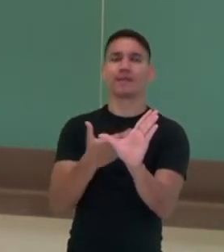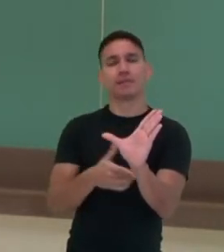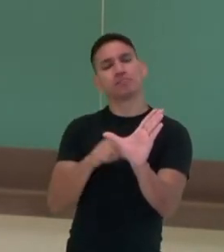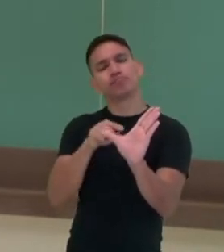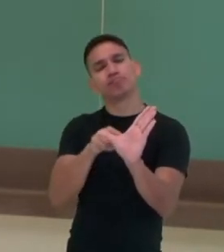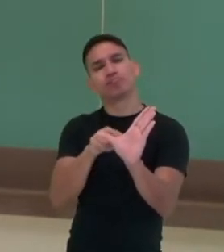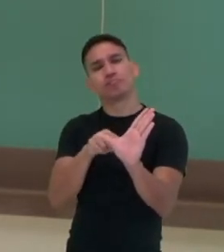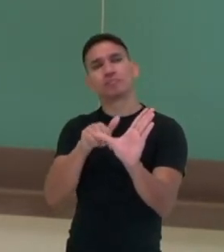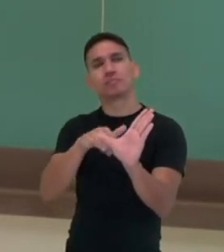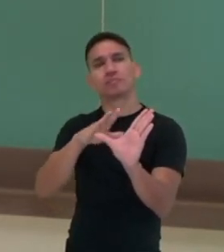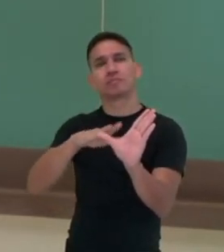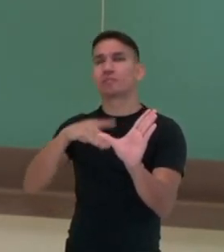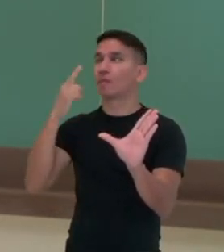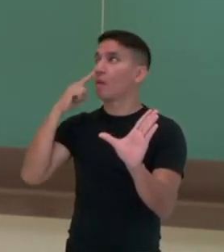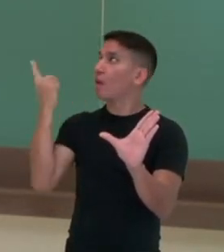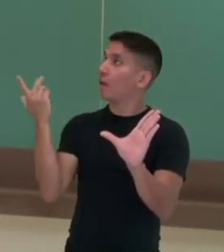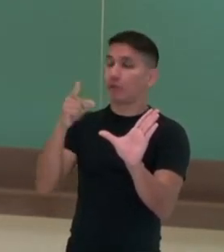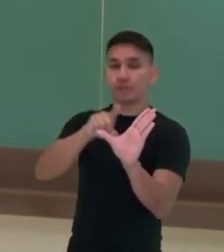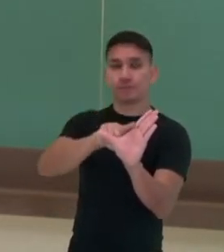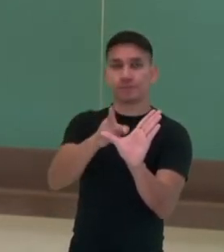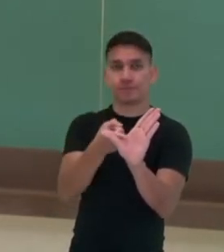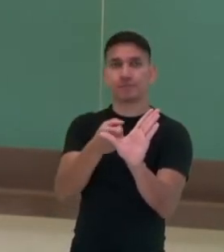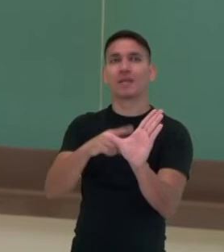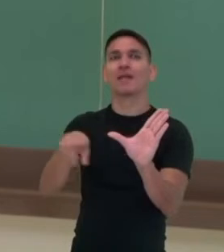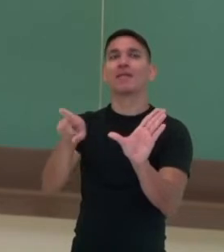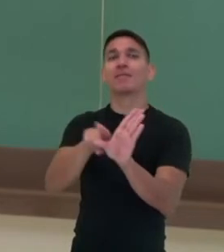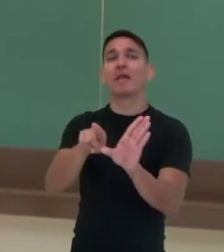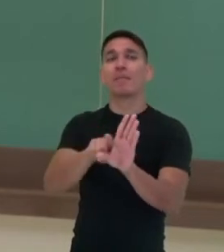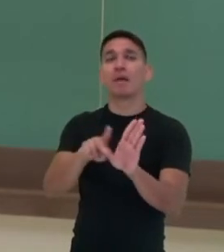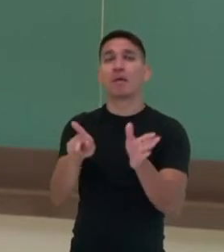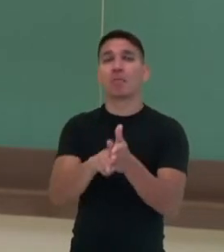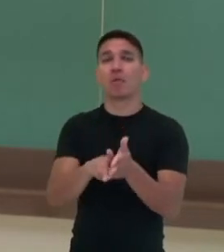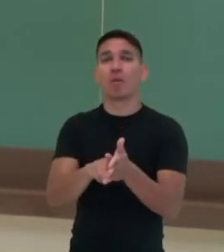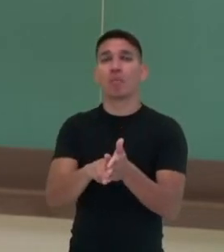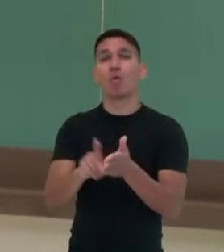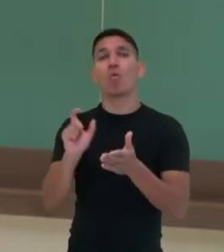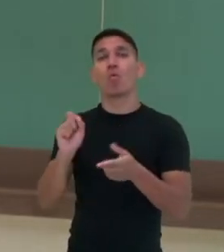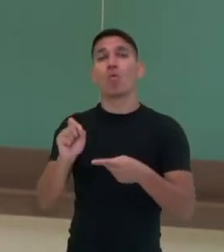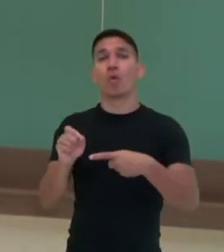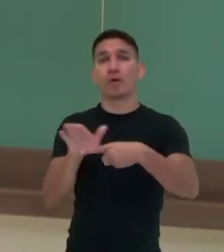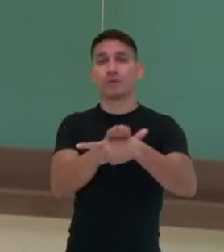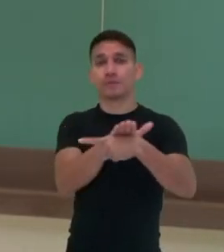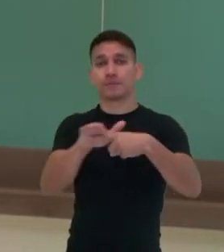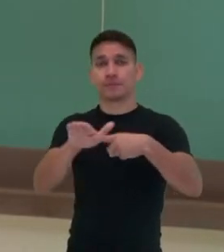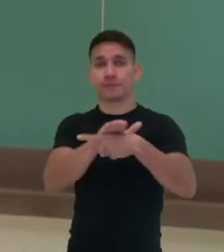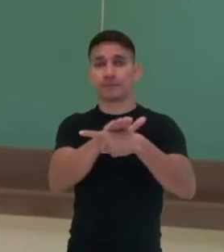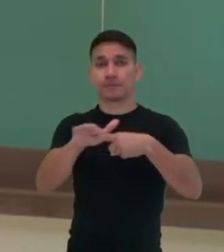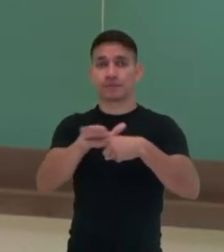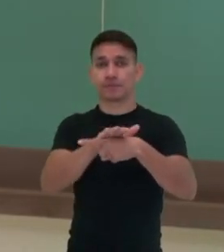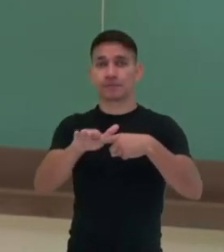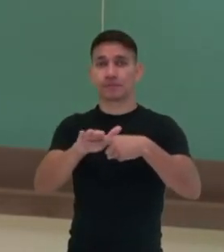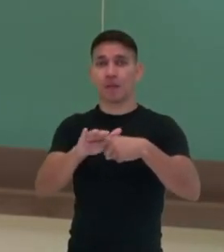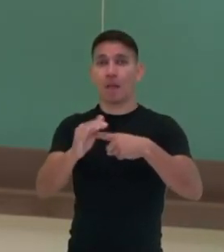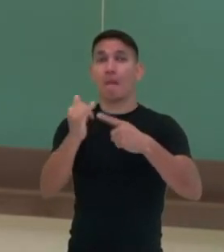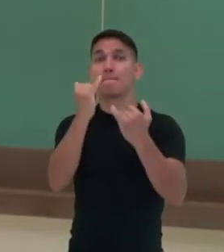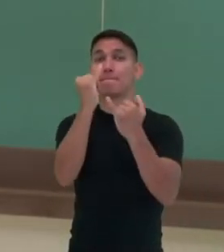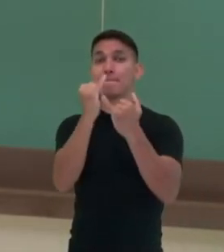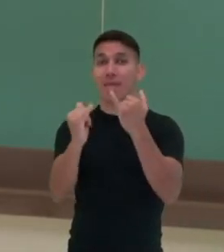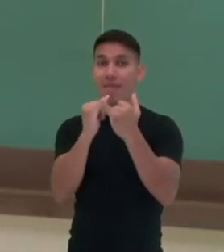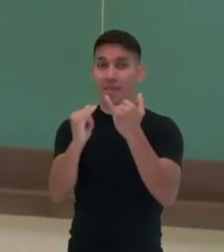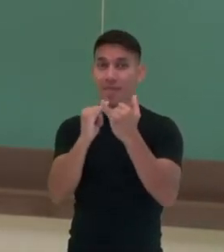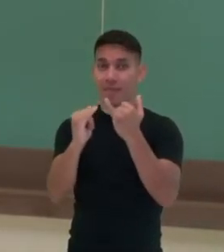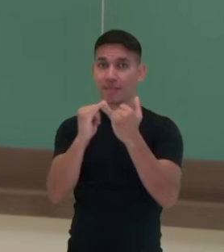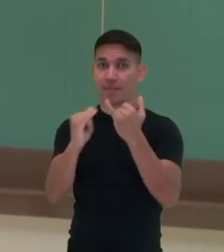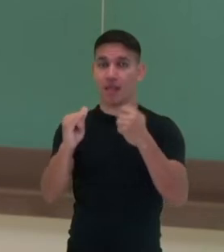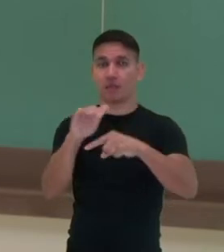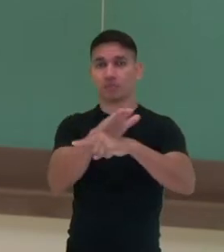que 90 graus. E também a gente tem o ângulo raso, que é a medida de 180, que é a nossa meia volta, tá? Então, são nomes que a